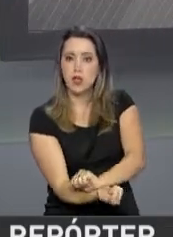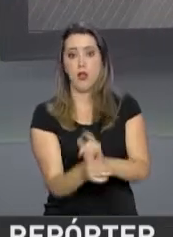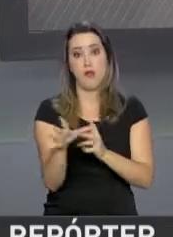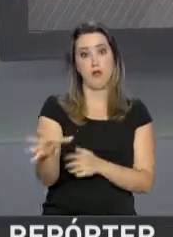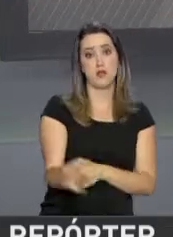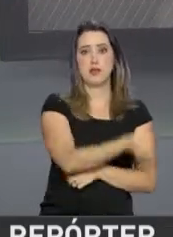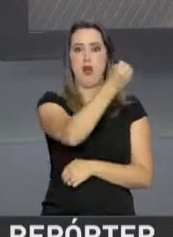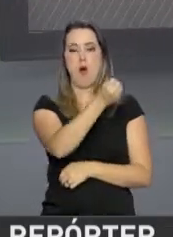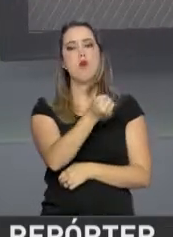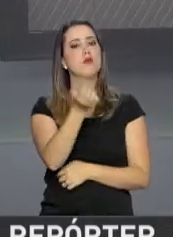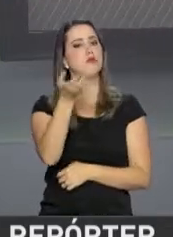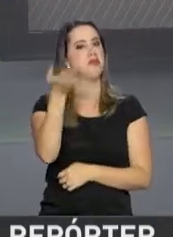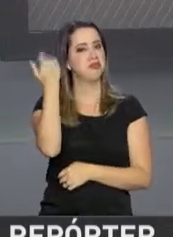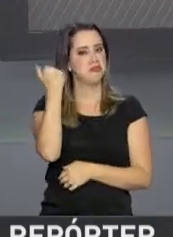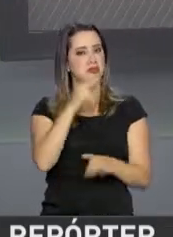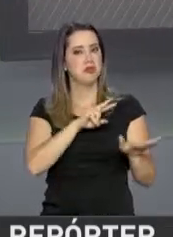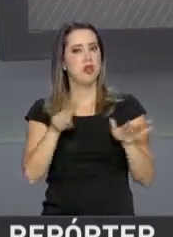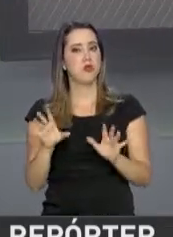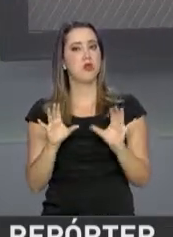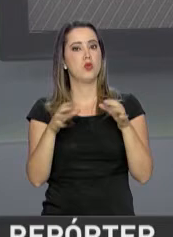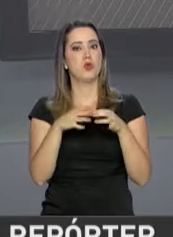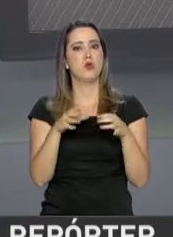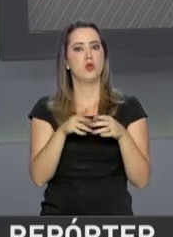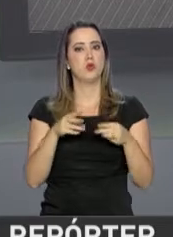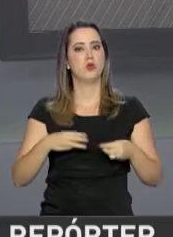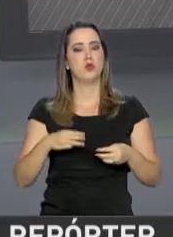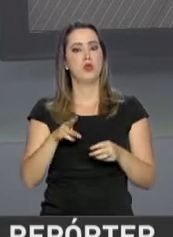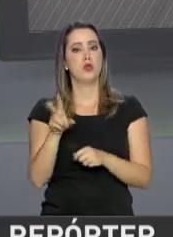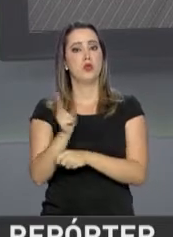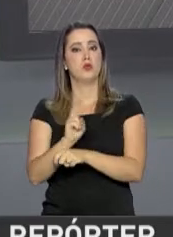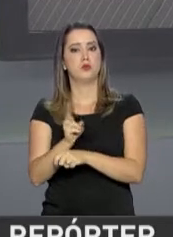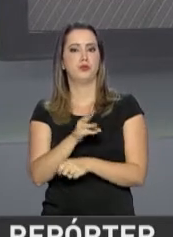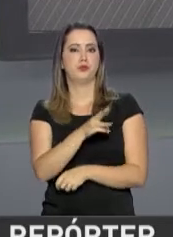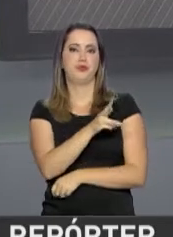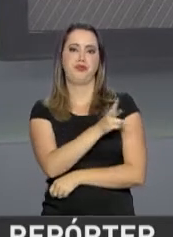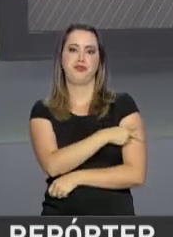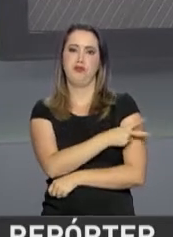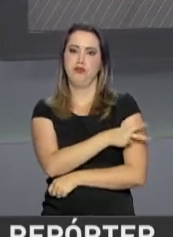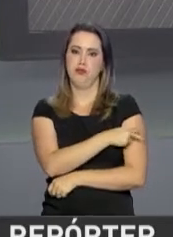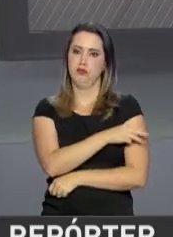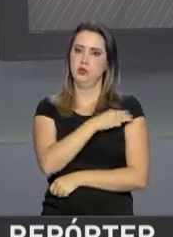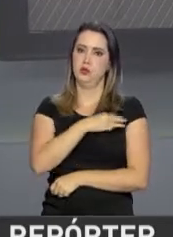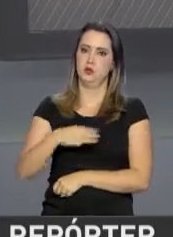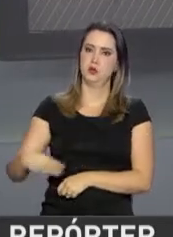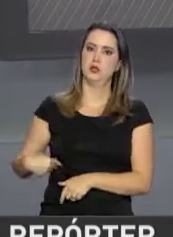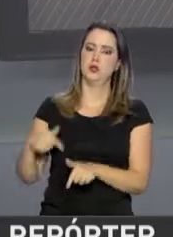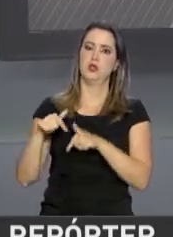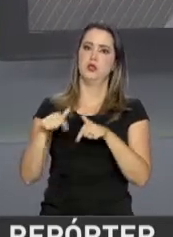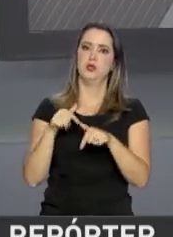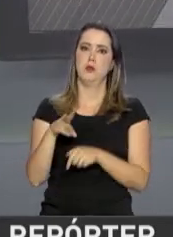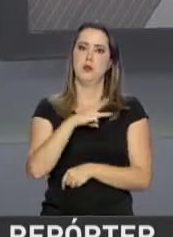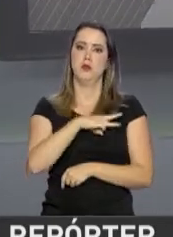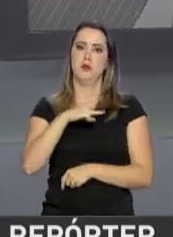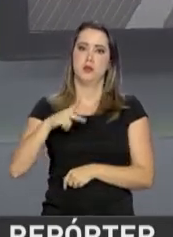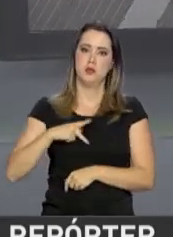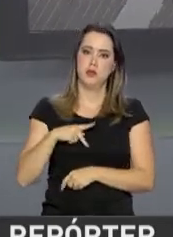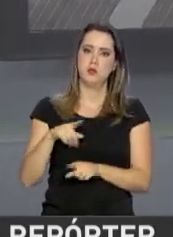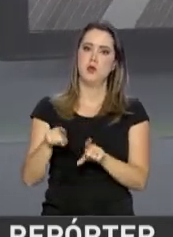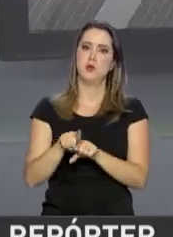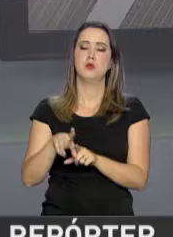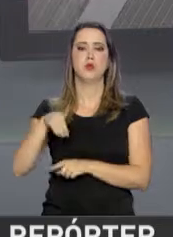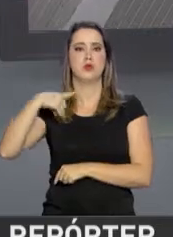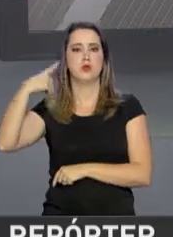resgatados na última semana por um grupo formado por fiscais do ministério do trabalho ministério público do trabalho defensoria